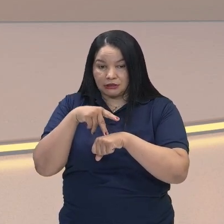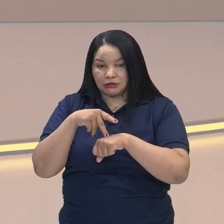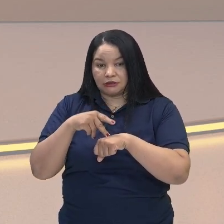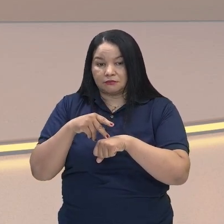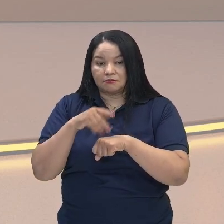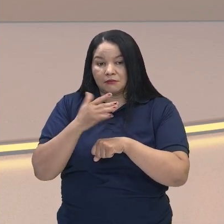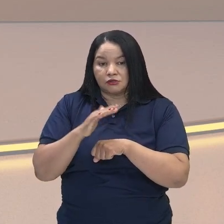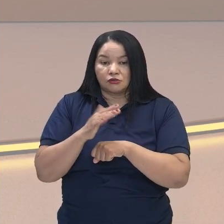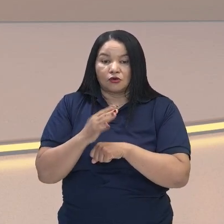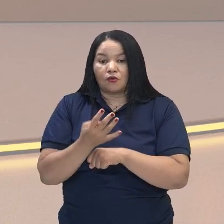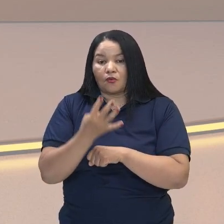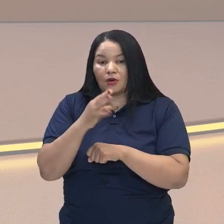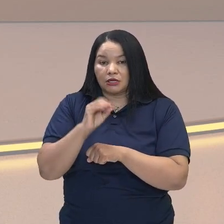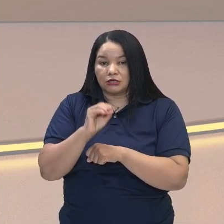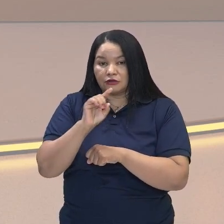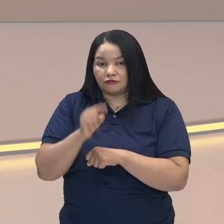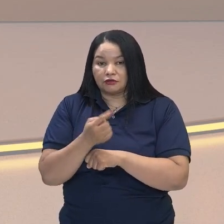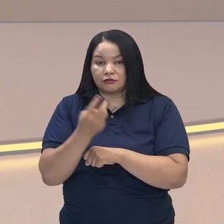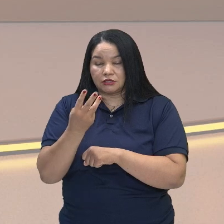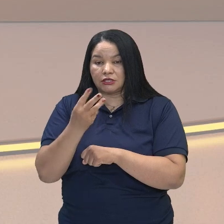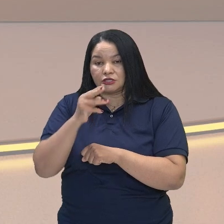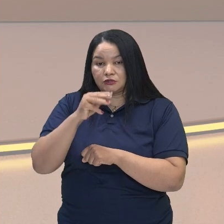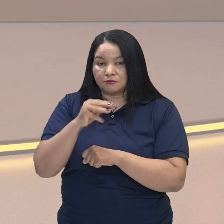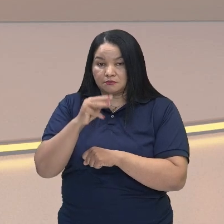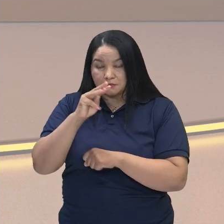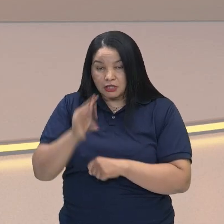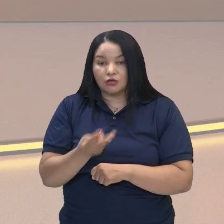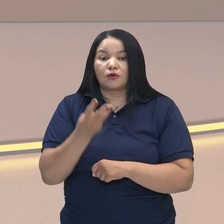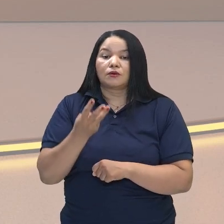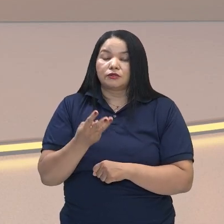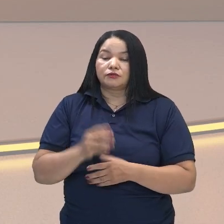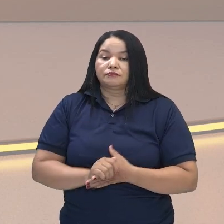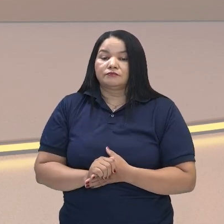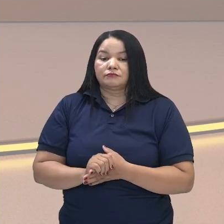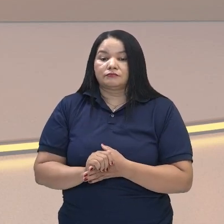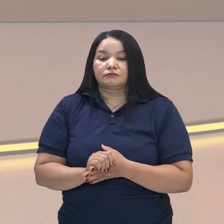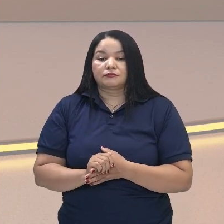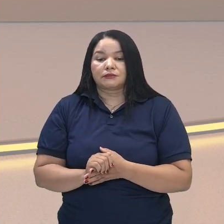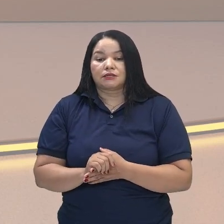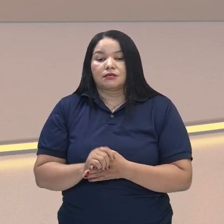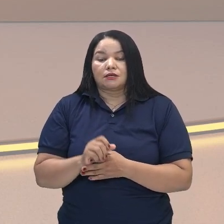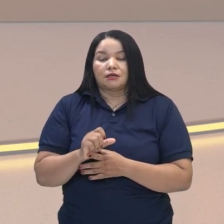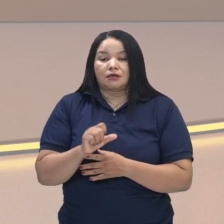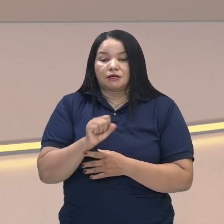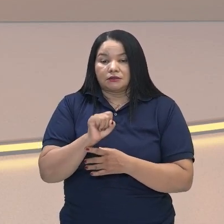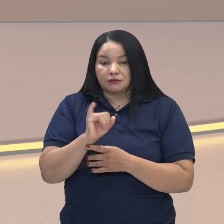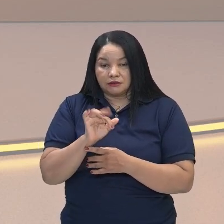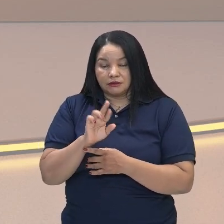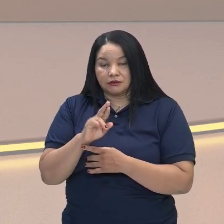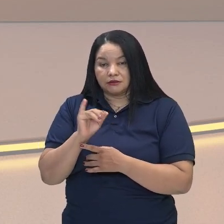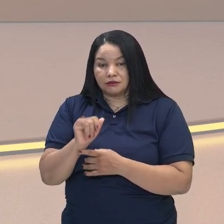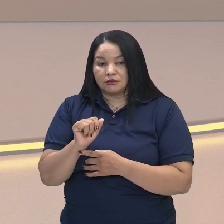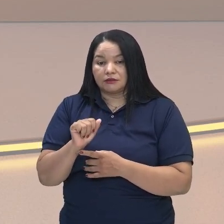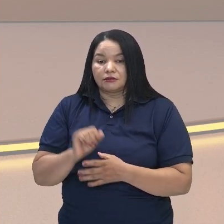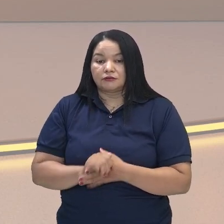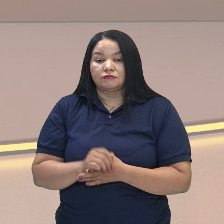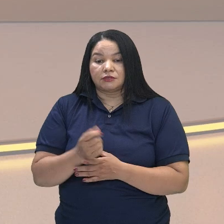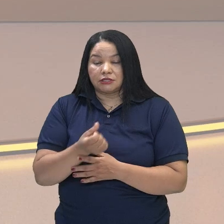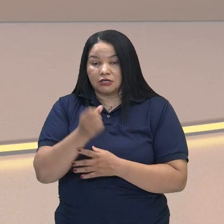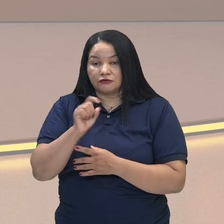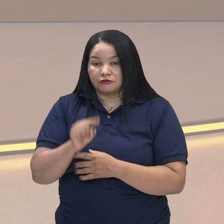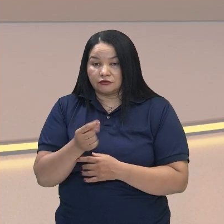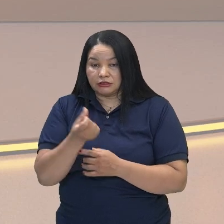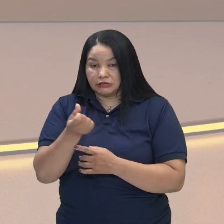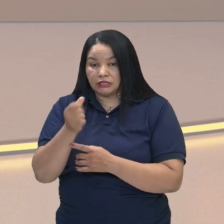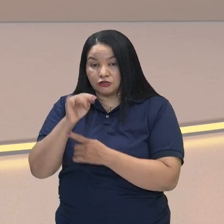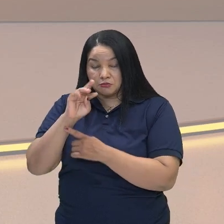de 40,3 milhões. A Síria, gente, né, vai ter aí em torno de 6,6